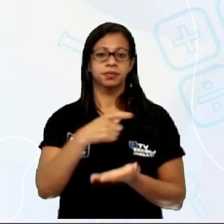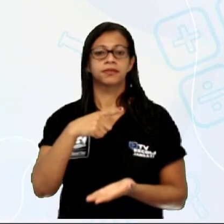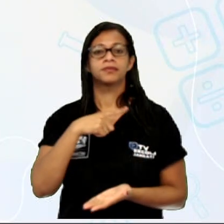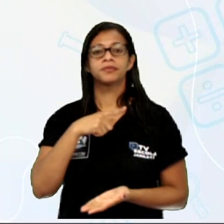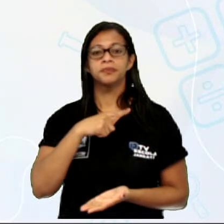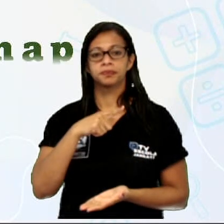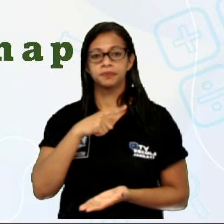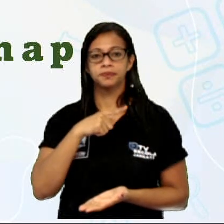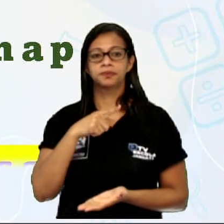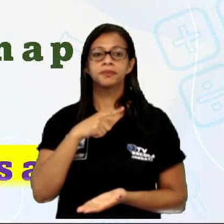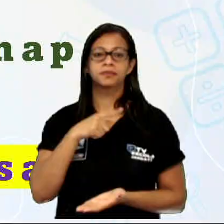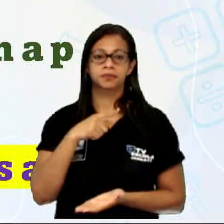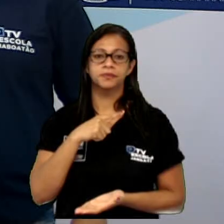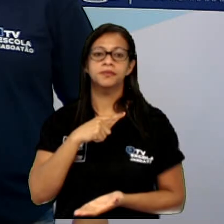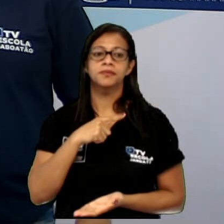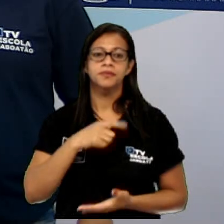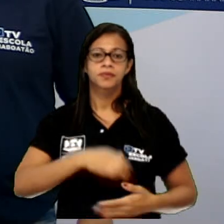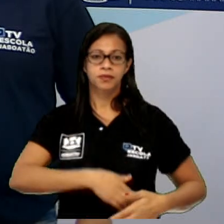admitidas por